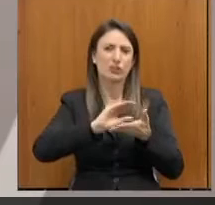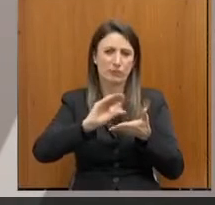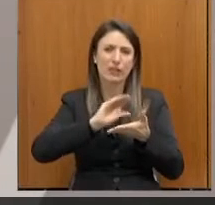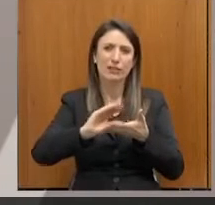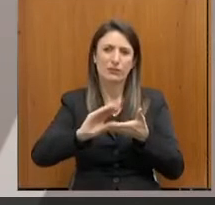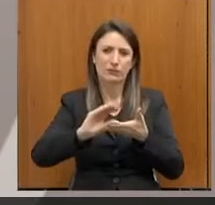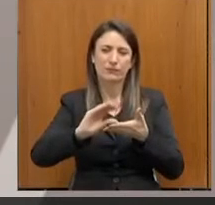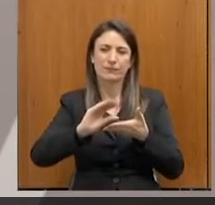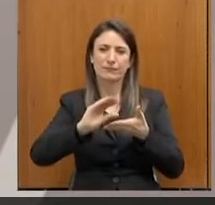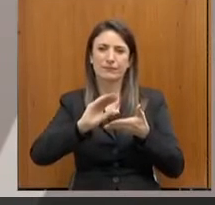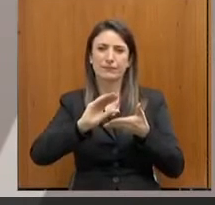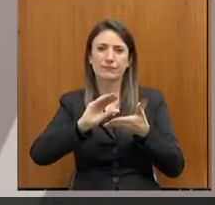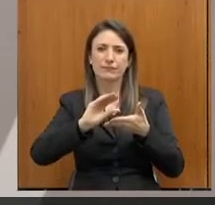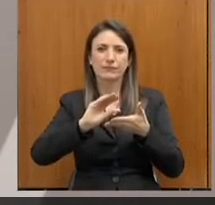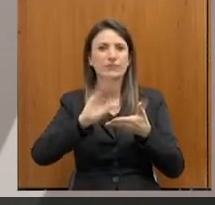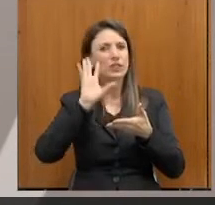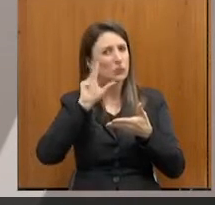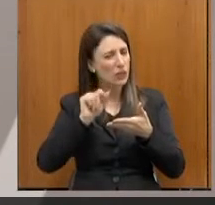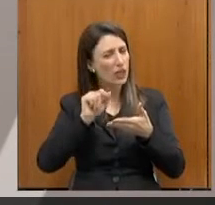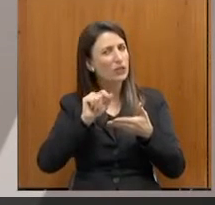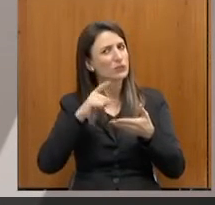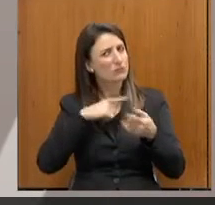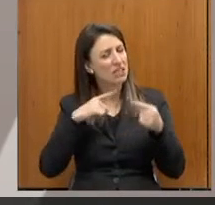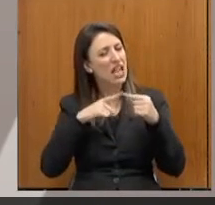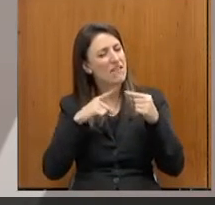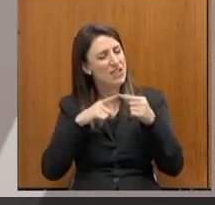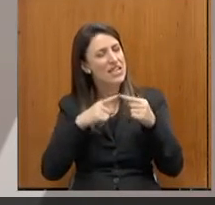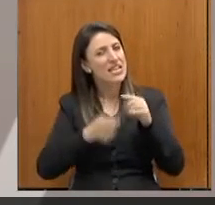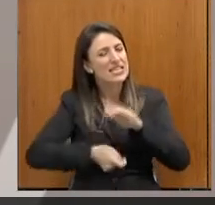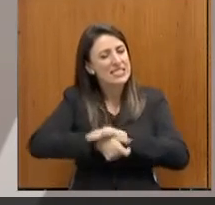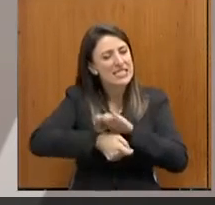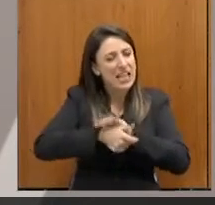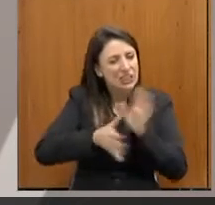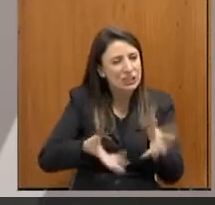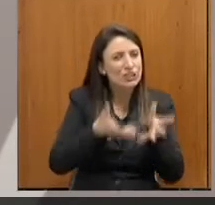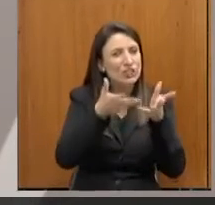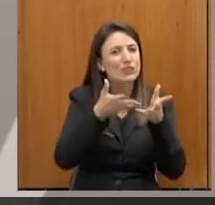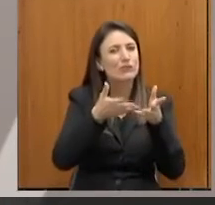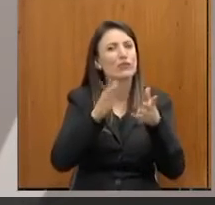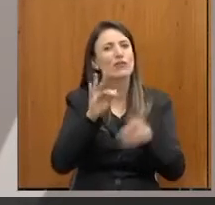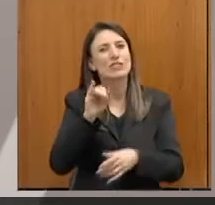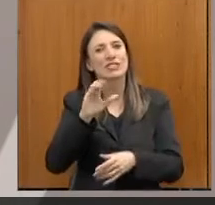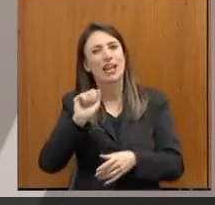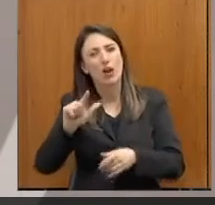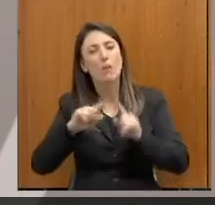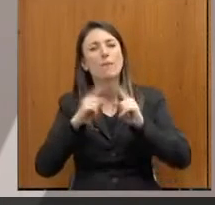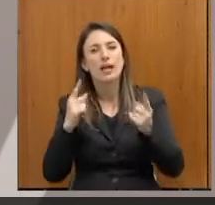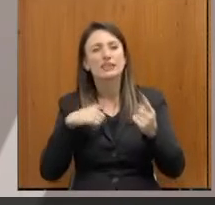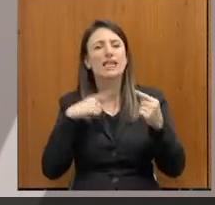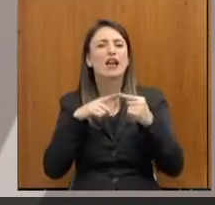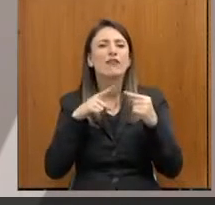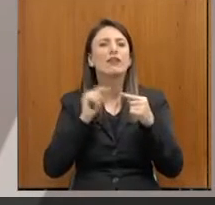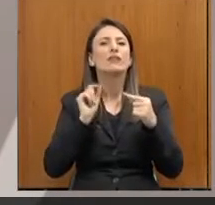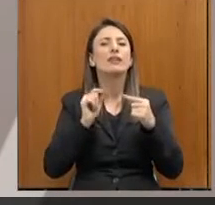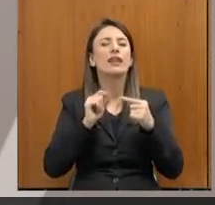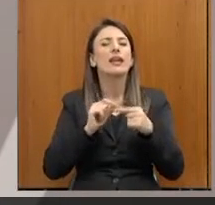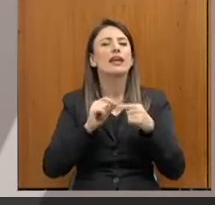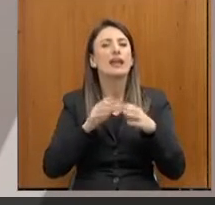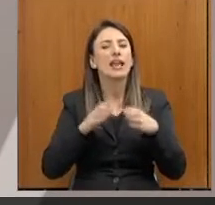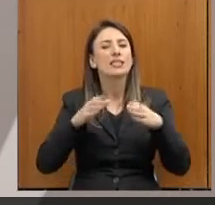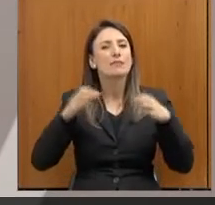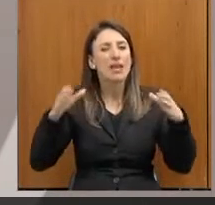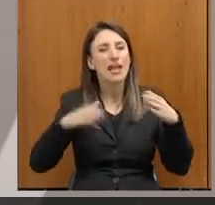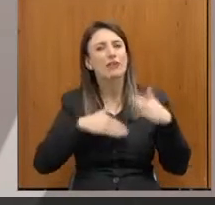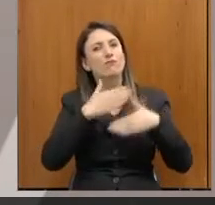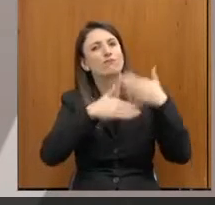acredito eu com os incentivos que dizem respeito ao crescimento do Estado Minas Gerais já